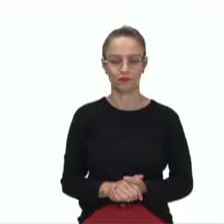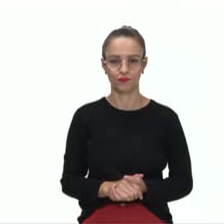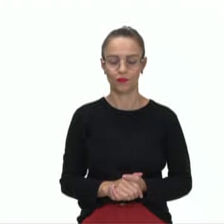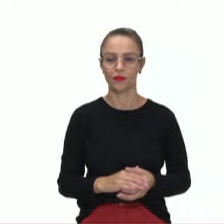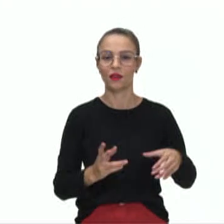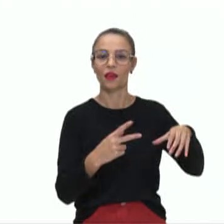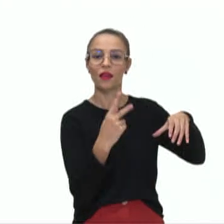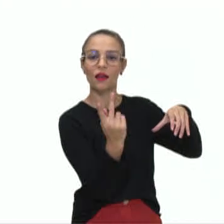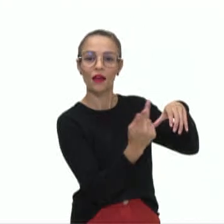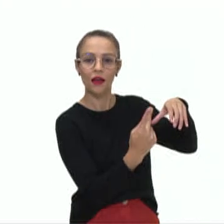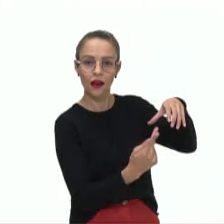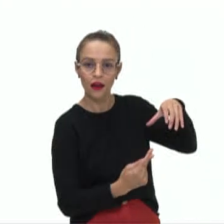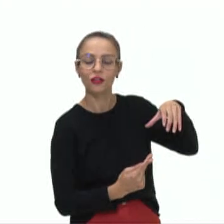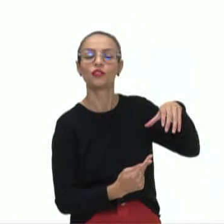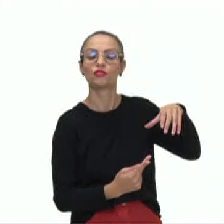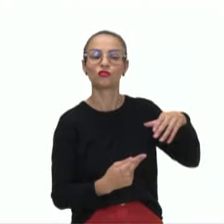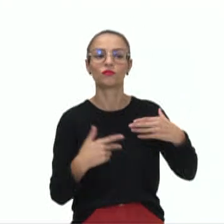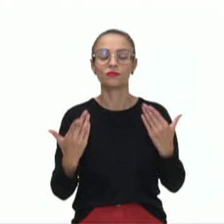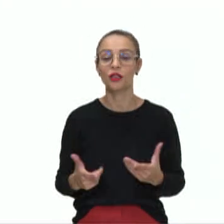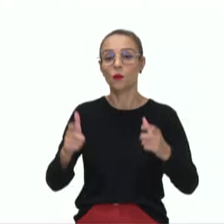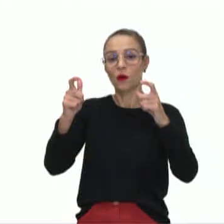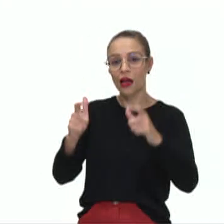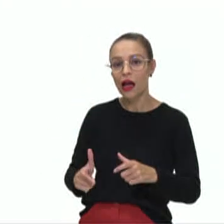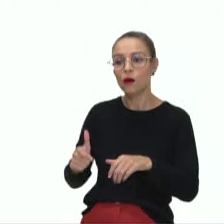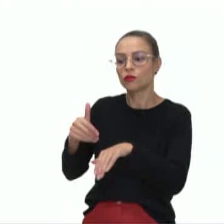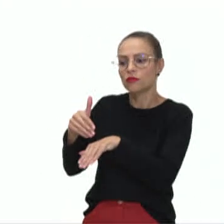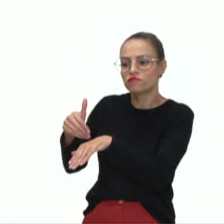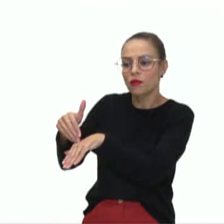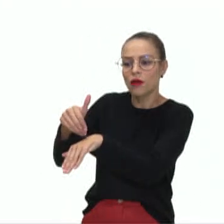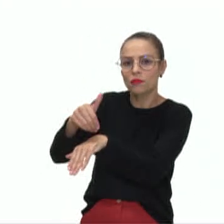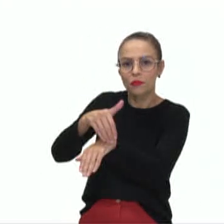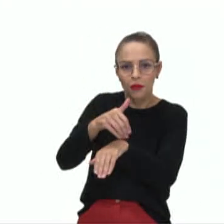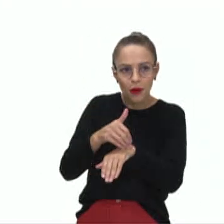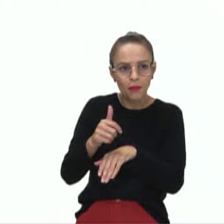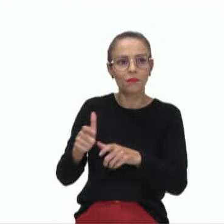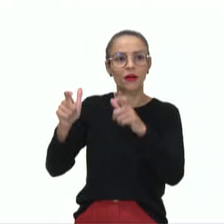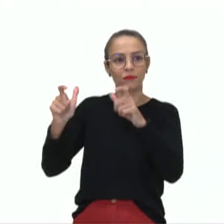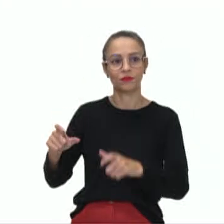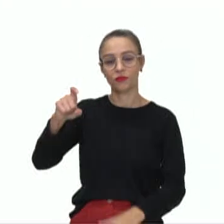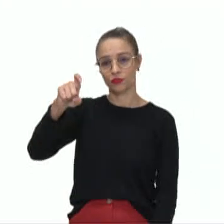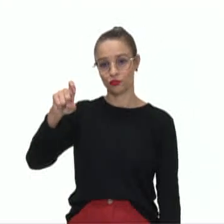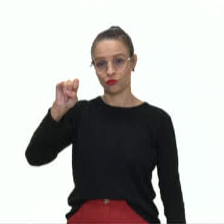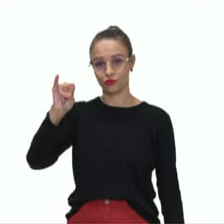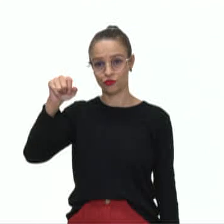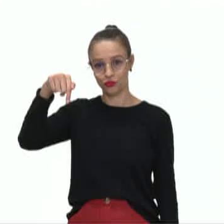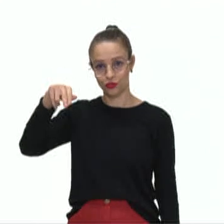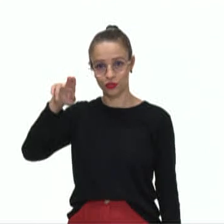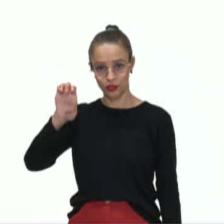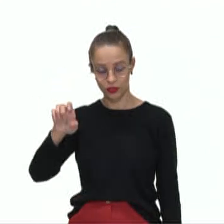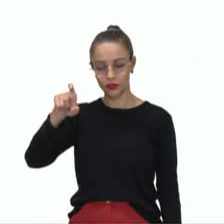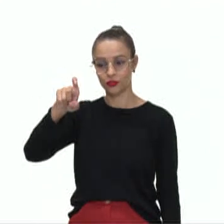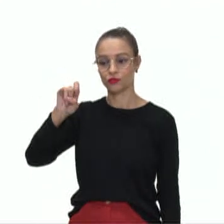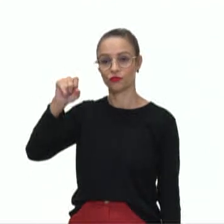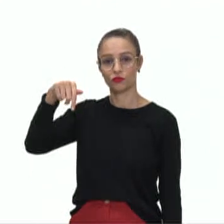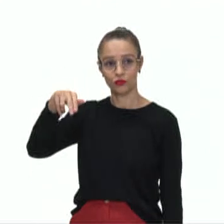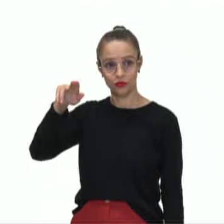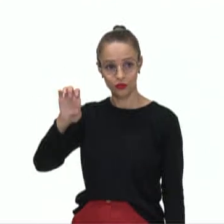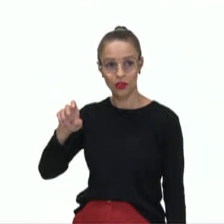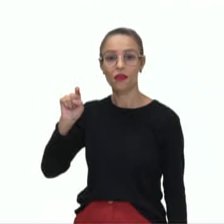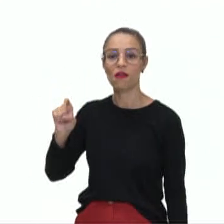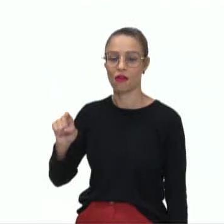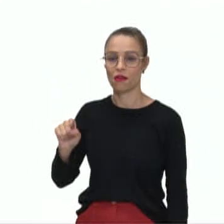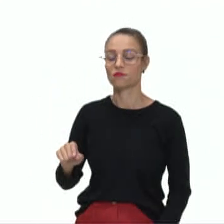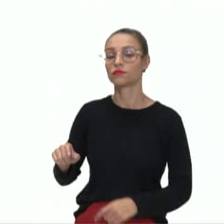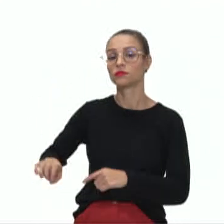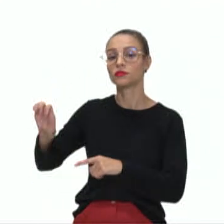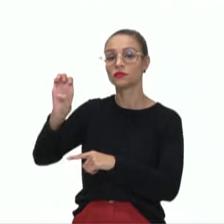Arte rupestre, né? Então, no sítio arqueológico Xique-Xique, no sertão do Seridó, Carnaúba dos Dantas, Rio Grande do